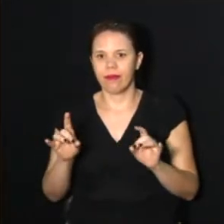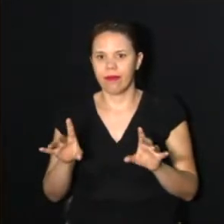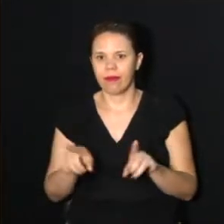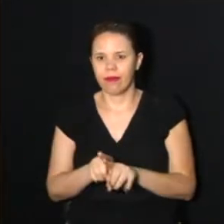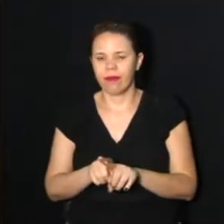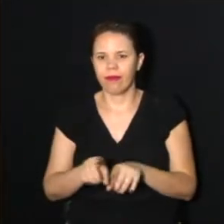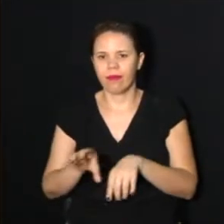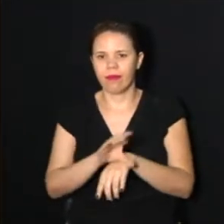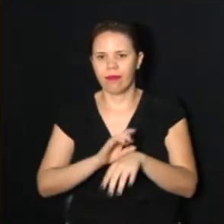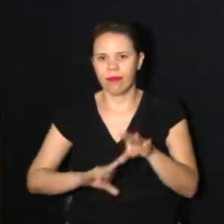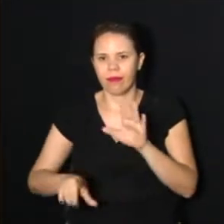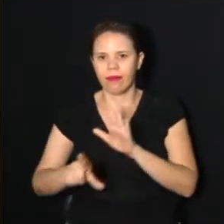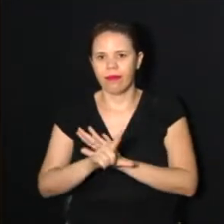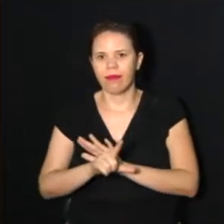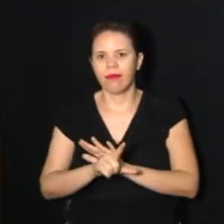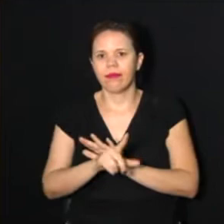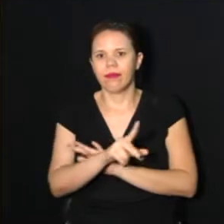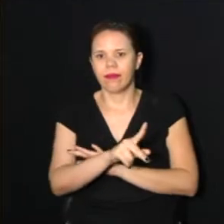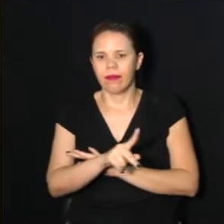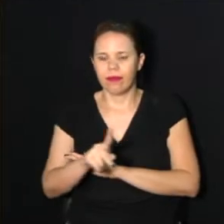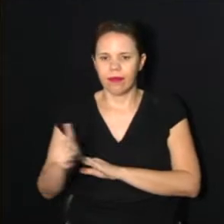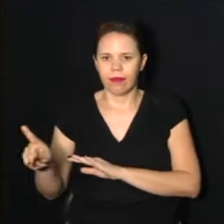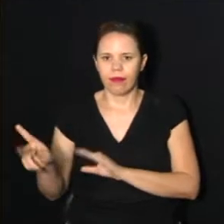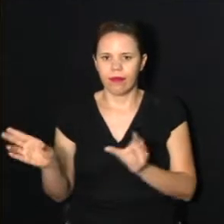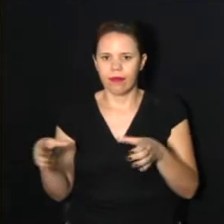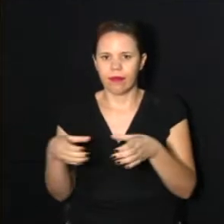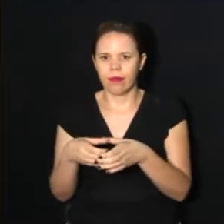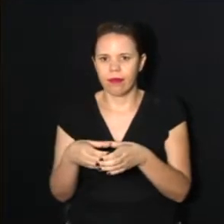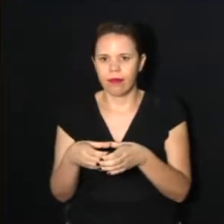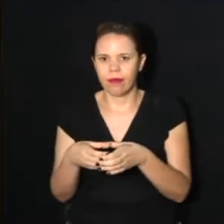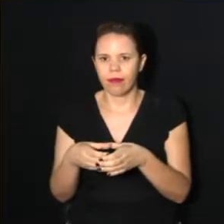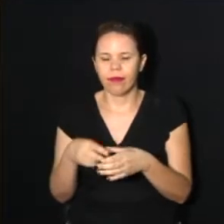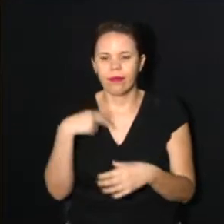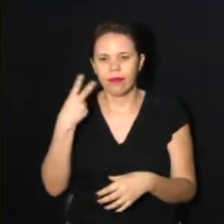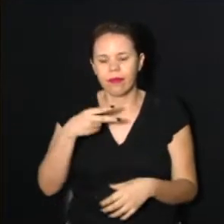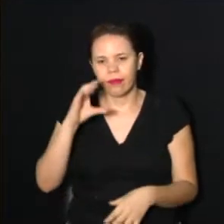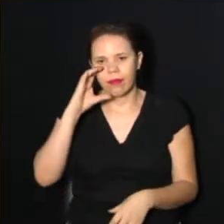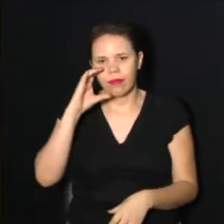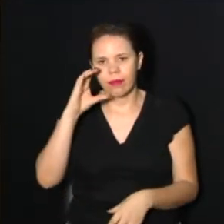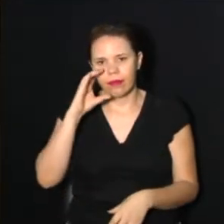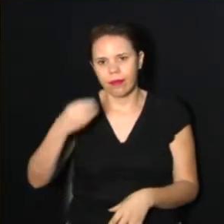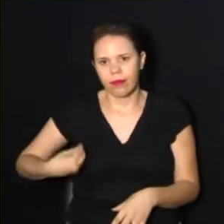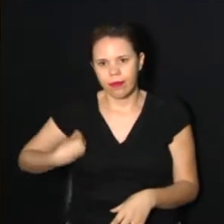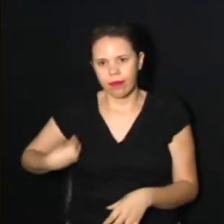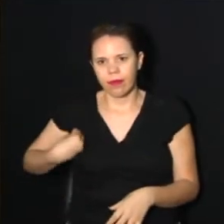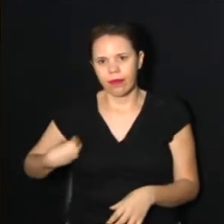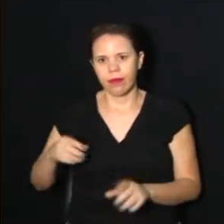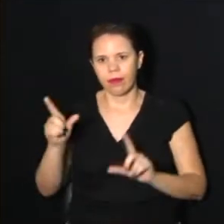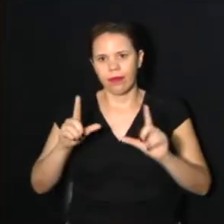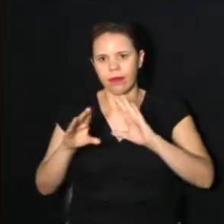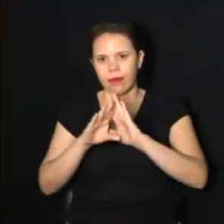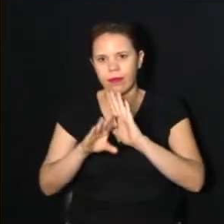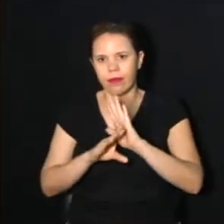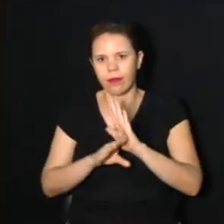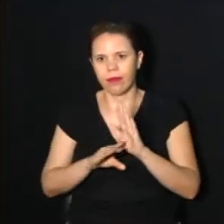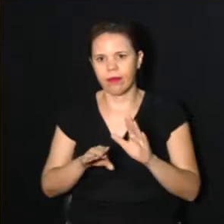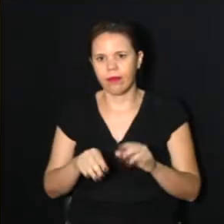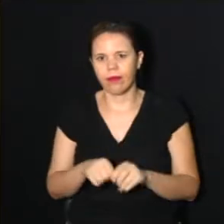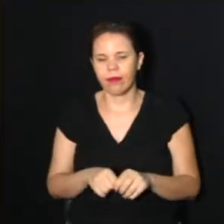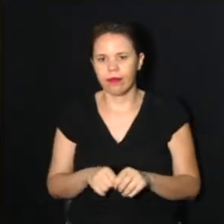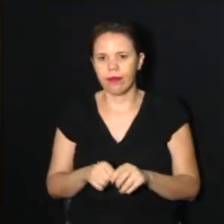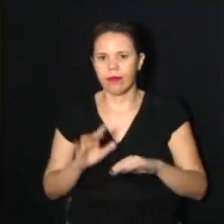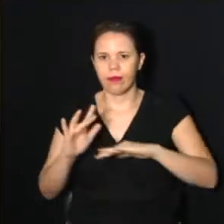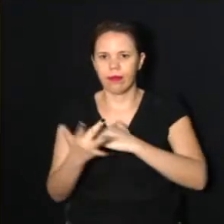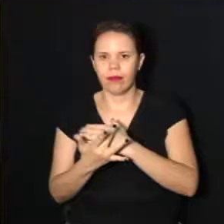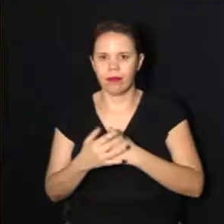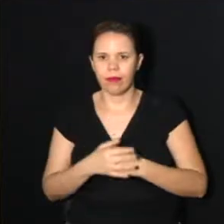como presidente o vereador Luiz Cirilo, do PSDB. Fique conosco ao vivo aqui na TV Câmara e também nas nossas redes